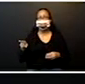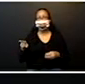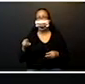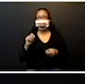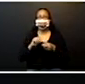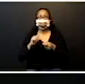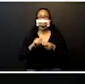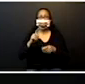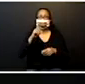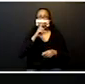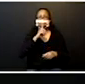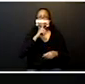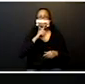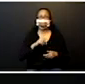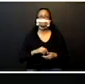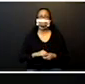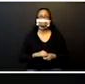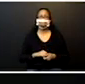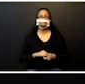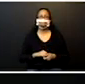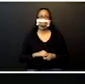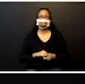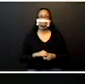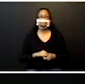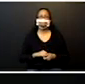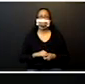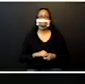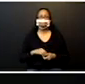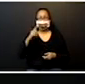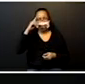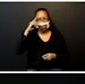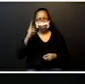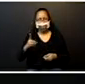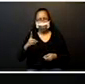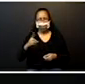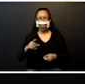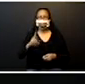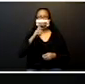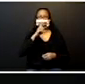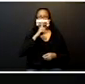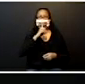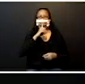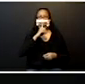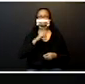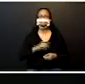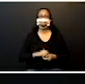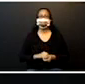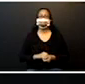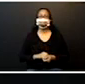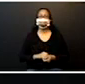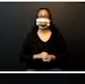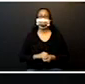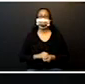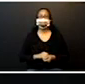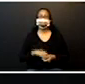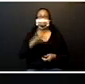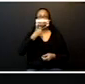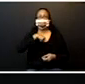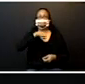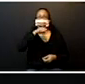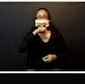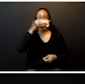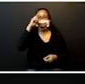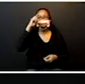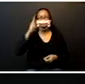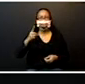façam silêncio. Não é assim? Então, a ordem fica como? Façam silêncio. Seu pai também te dá algumas